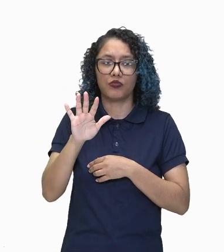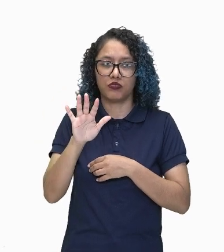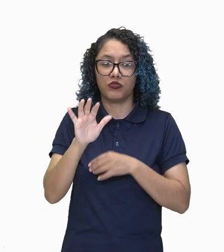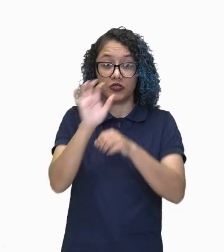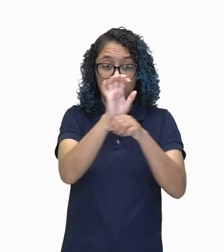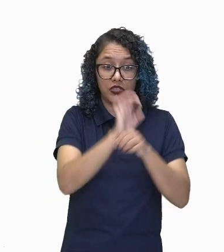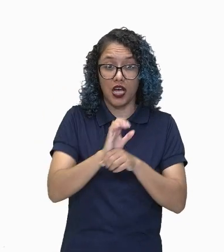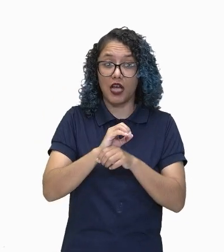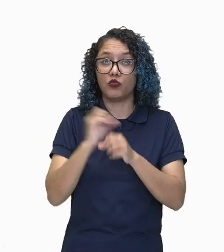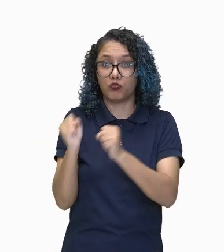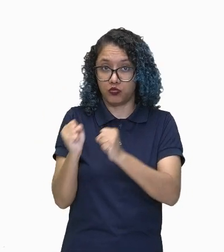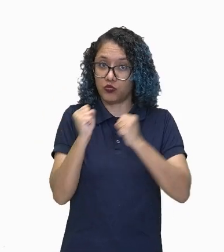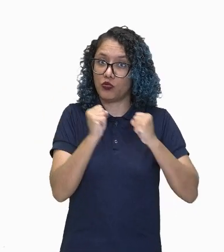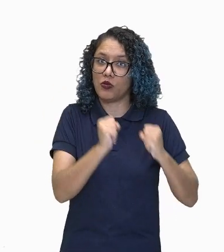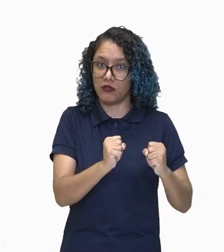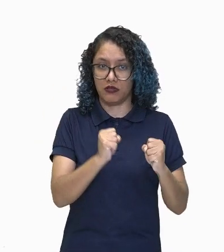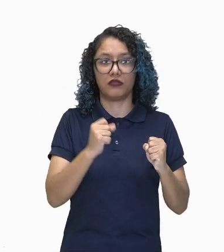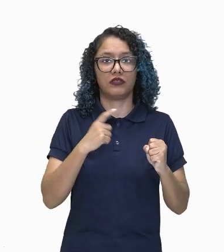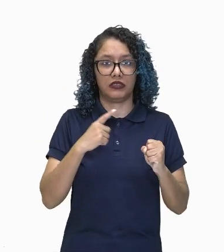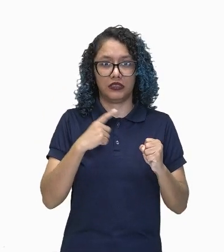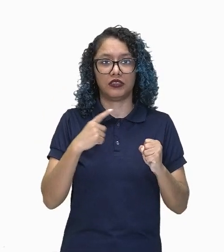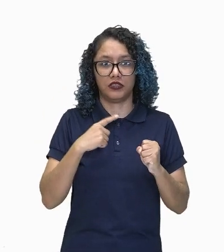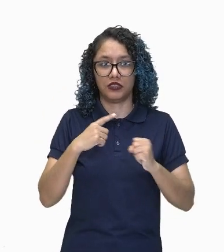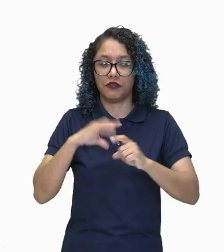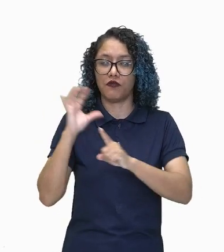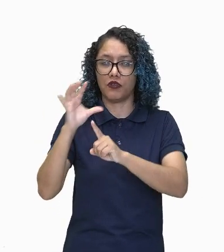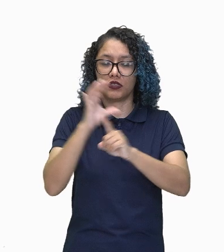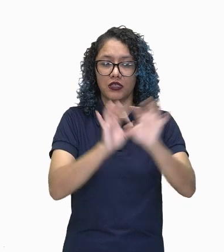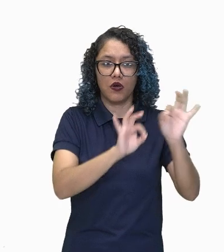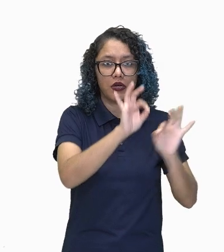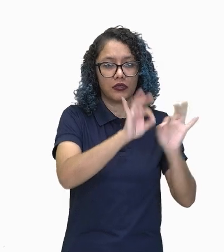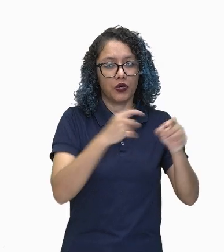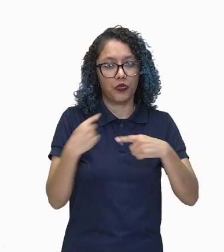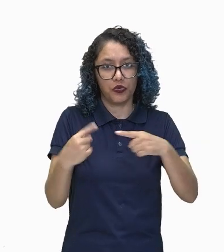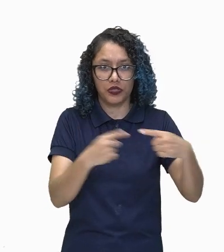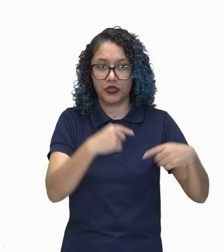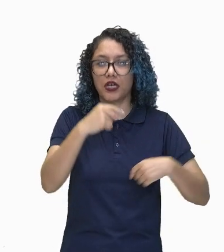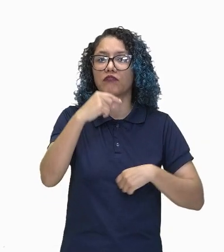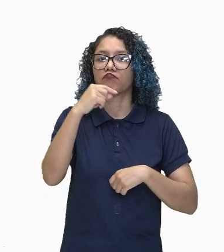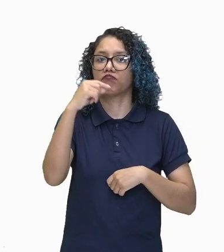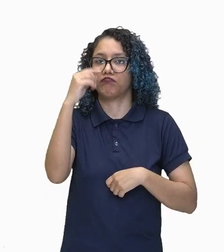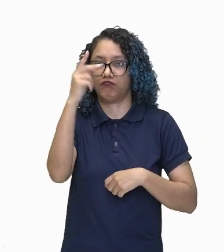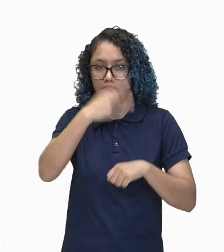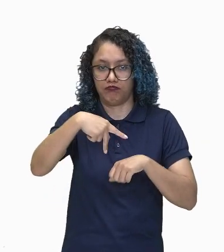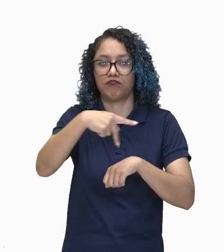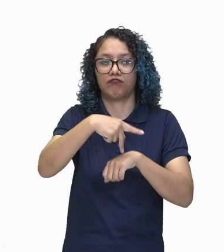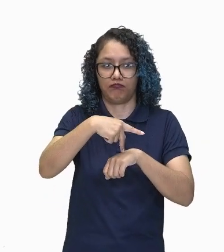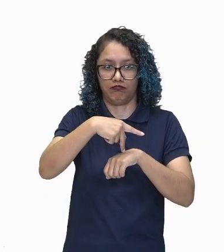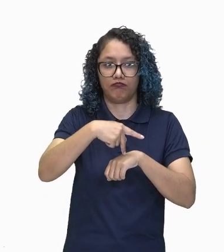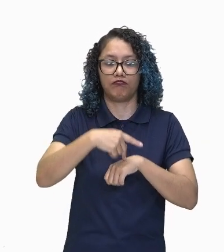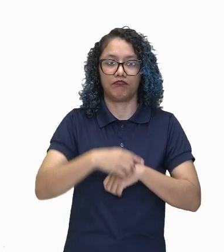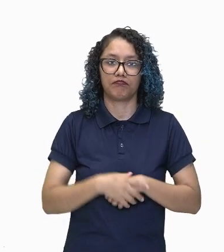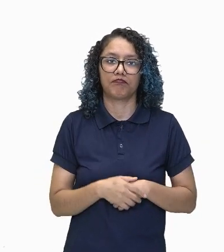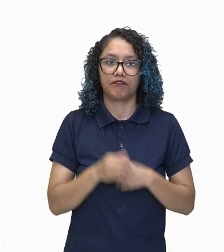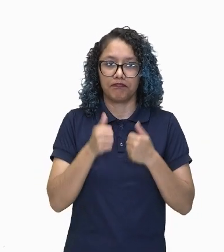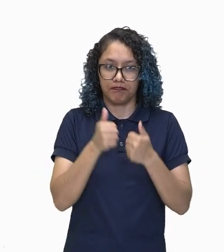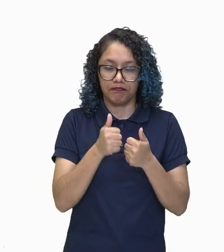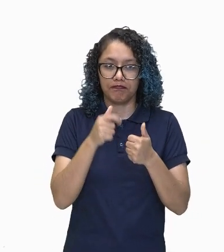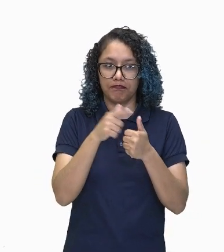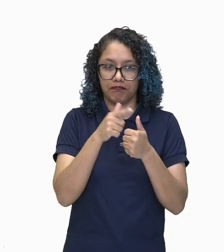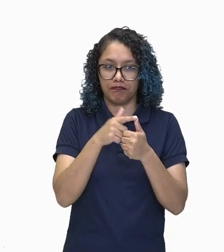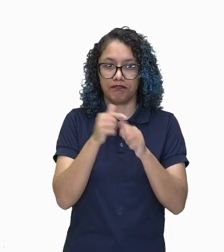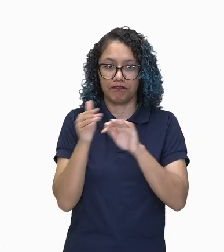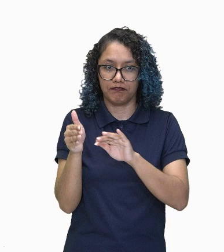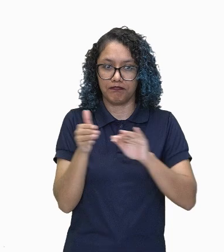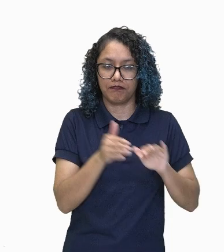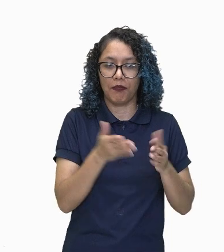importante nesse processo da organização política do país. Então, o primeiro ponto, federalismo oligárquico. Vamos então para o